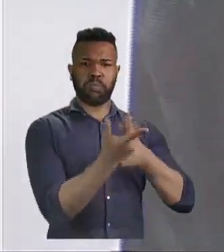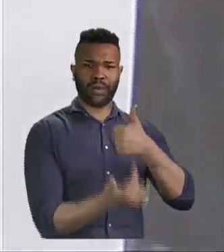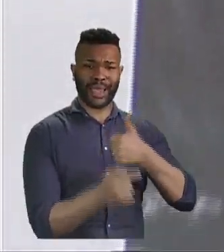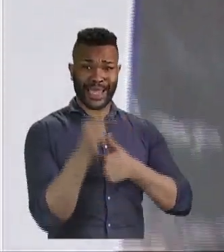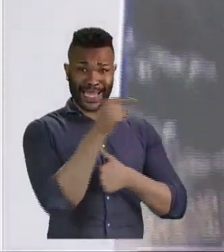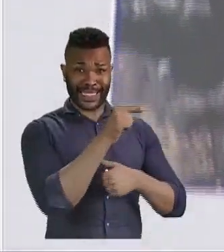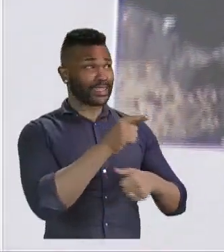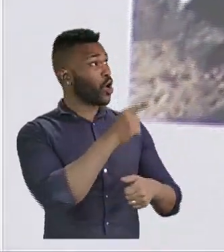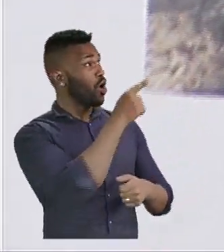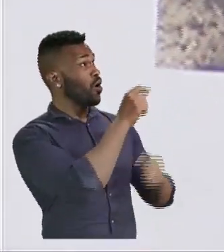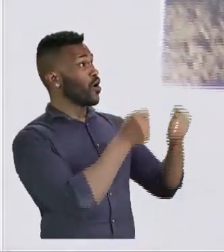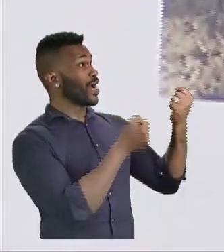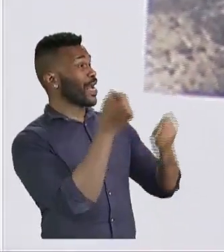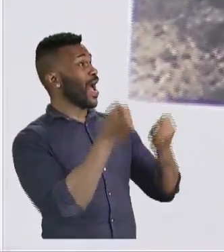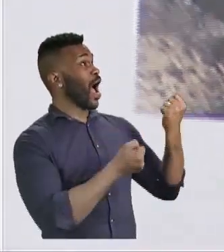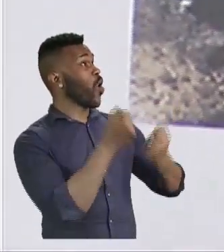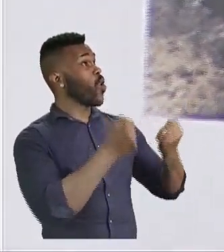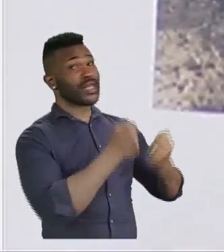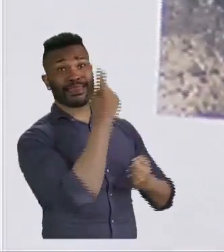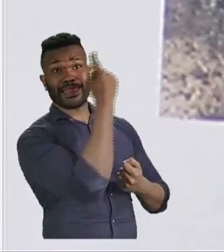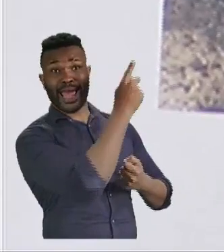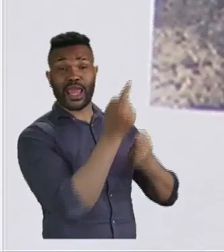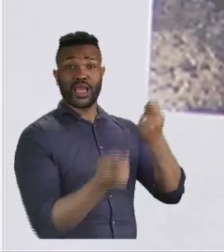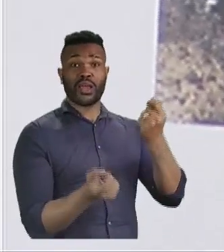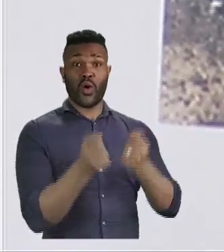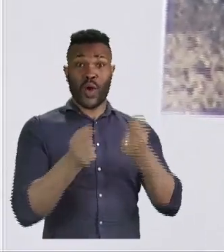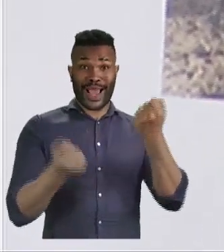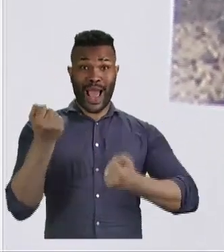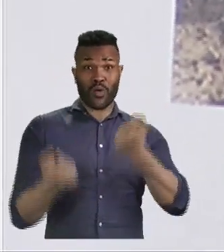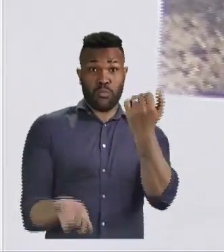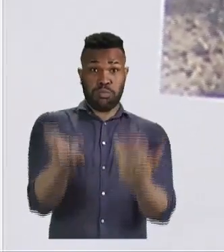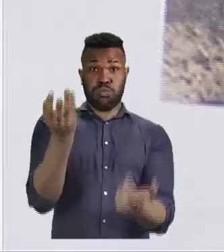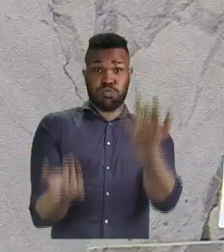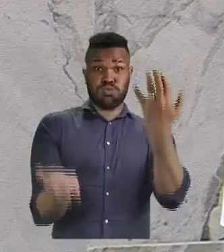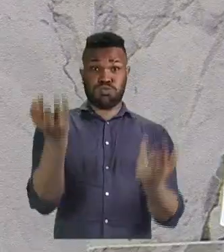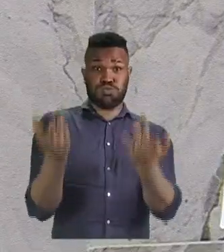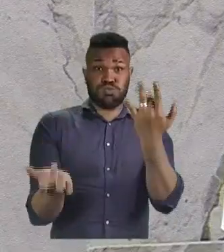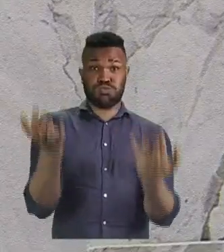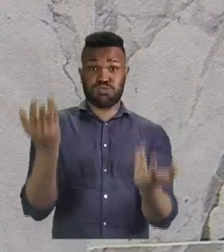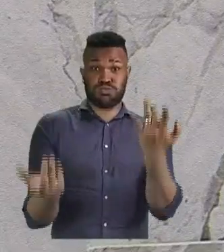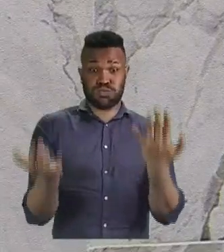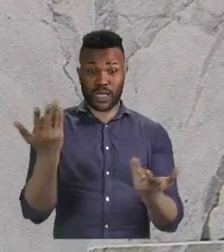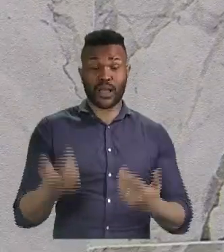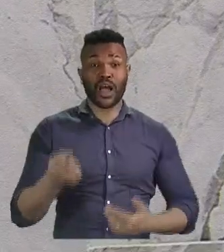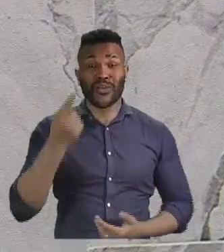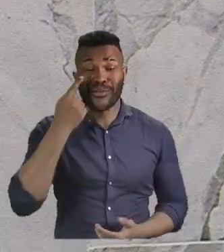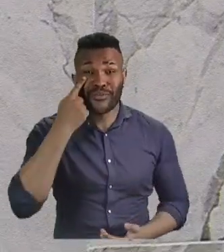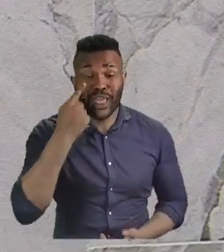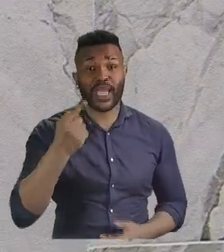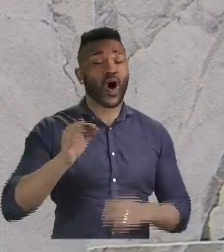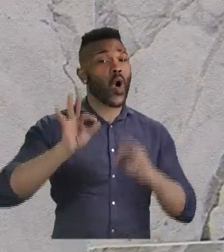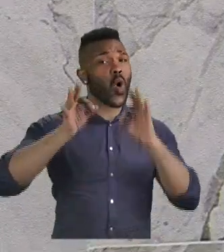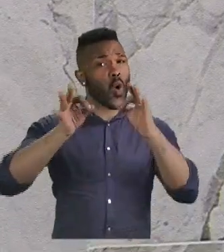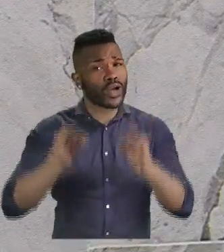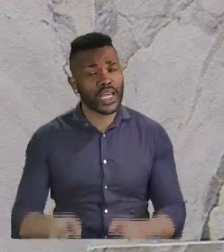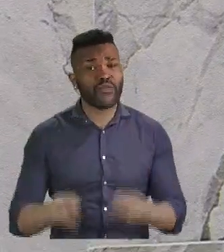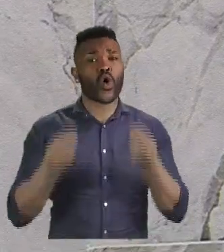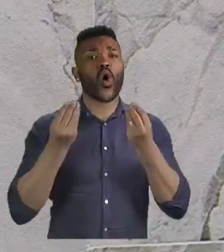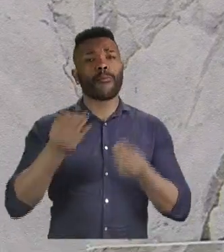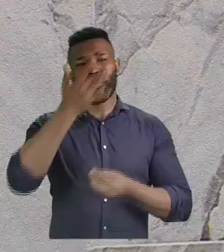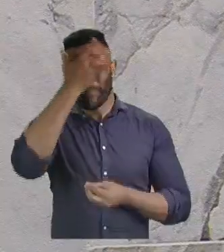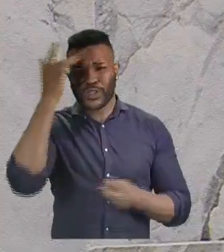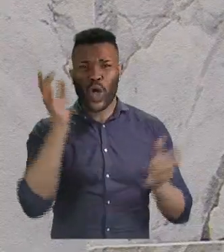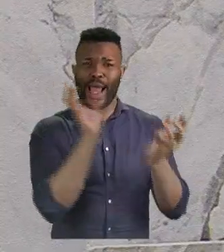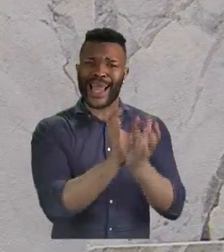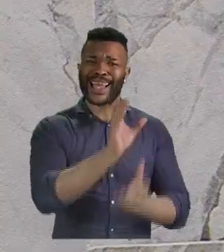o corpo dele foi encontrado no porta-malas desse veículo. Então vejam bem o grau de crueldade desses